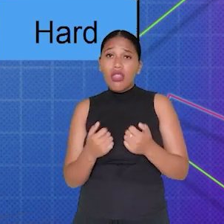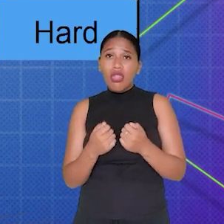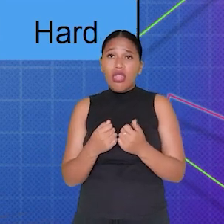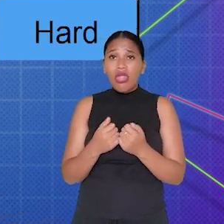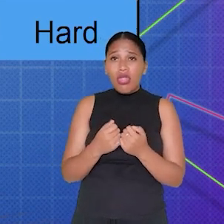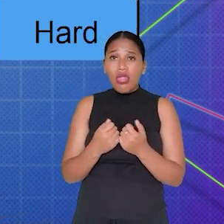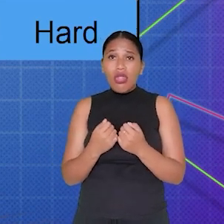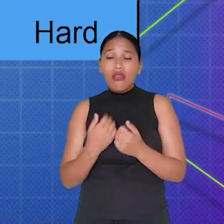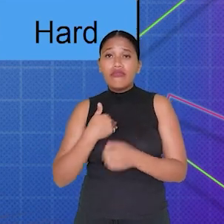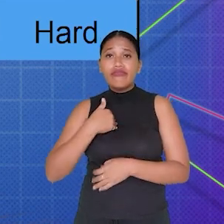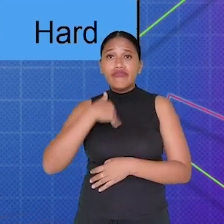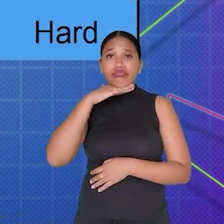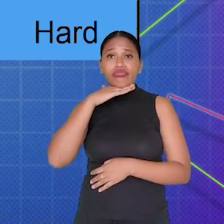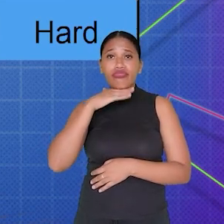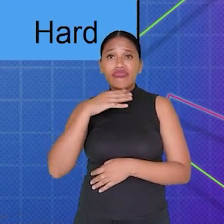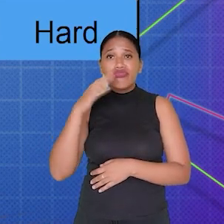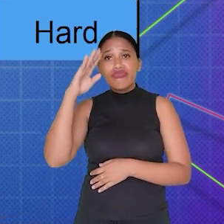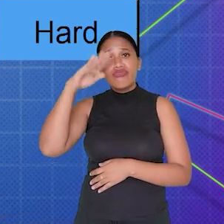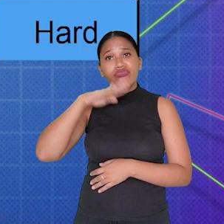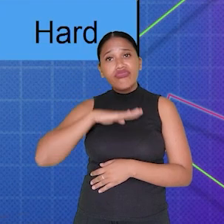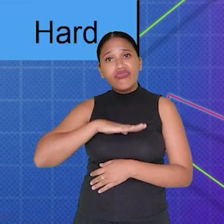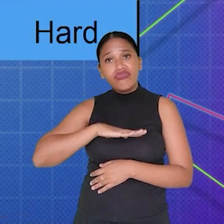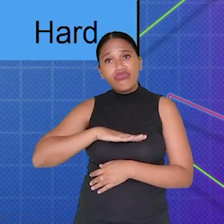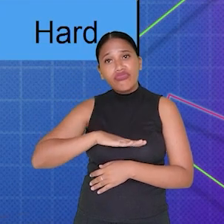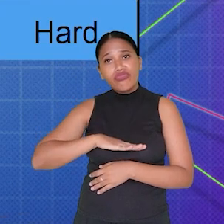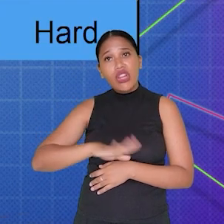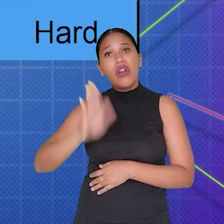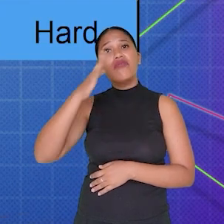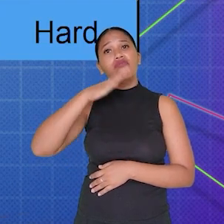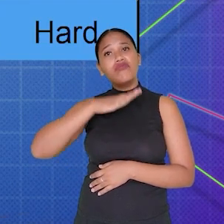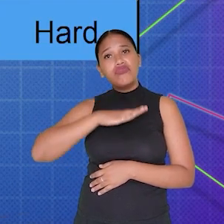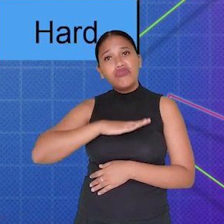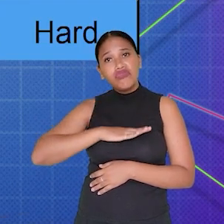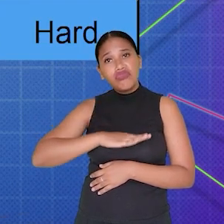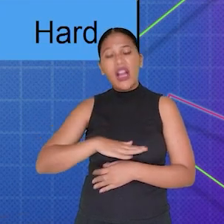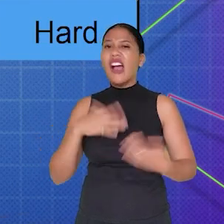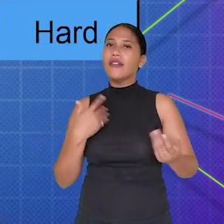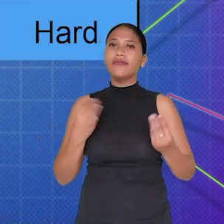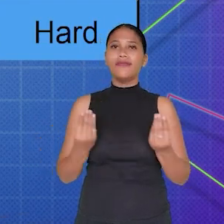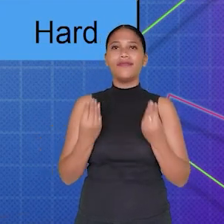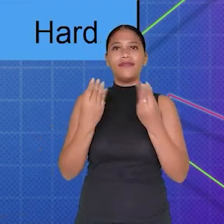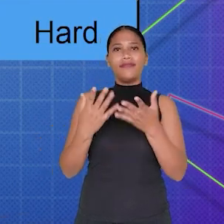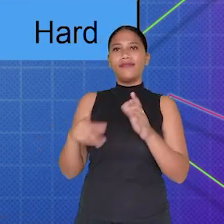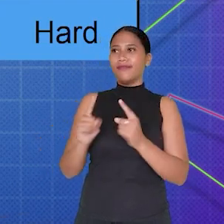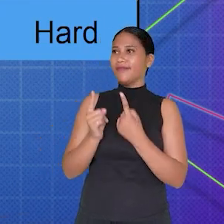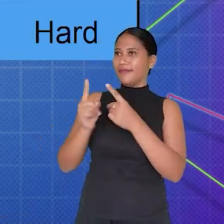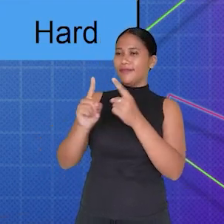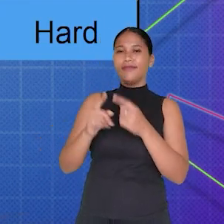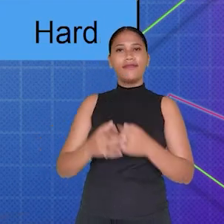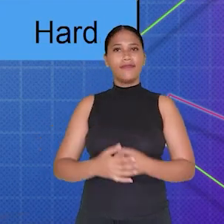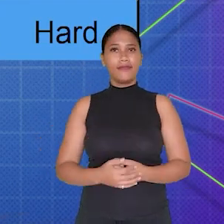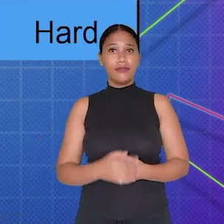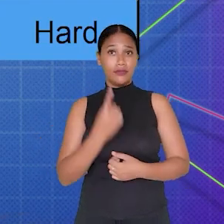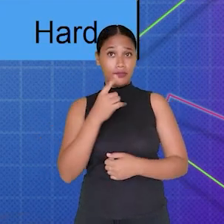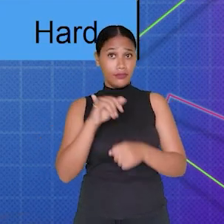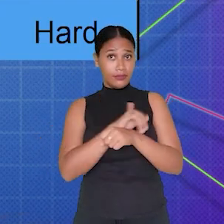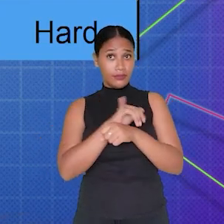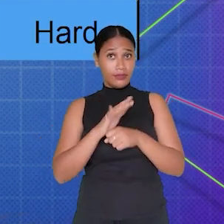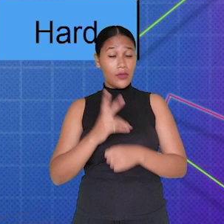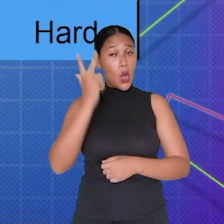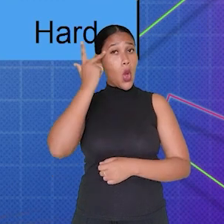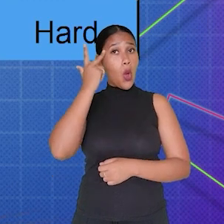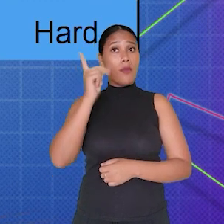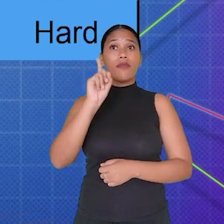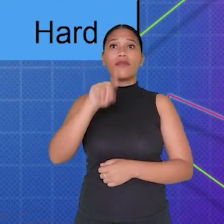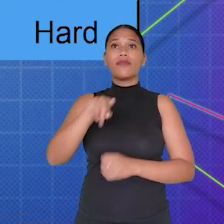muito fácil, o jogador pode se sentir entediado e desmotivado. Existem várias maneiras de implementar a mecânica de dificuldade em um jogo.